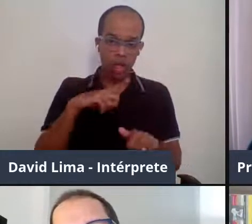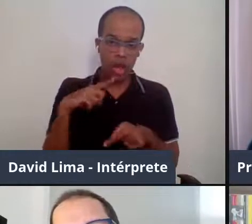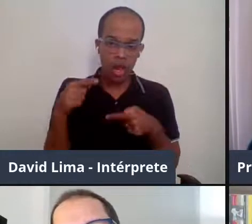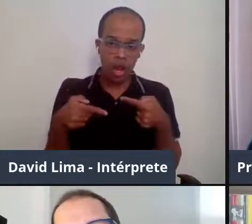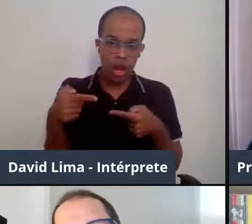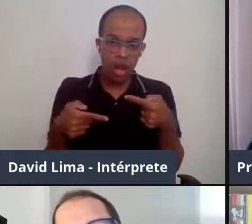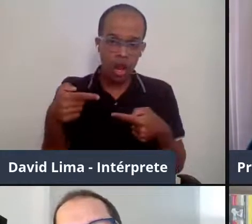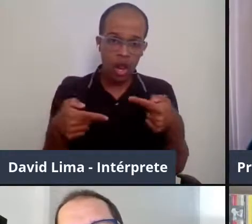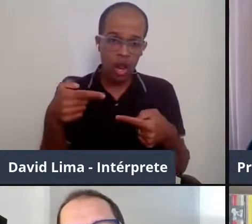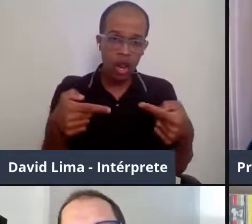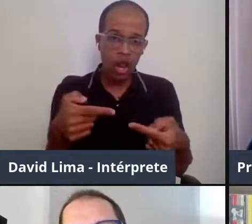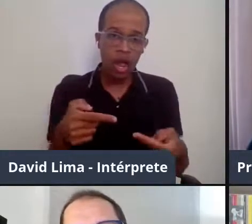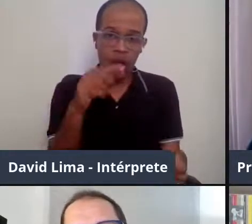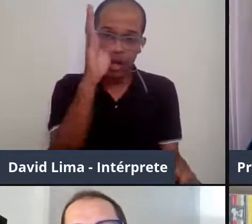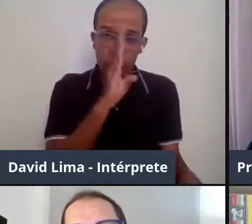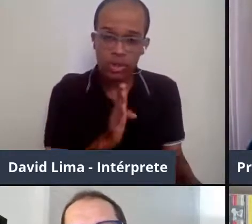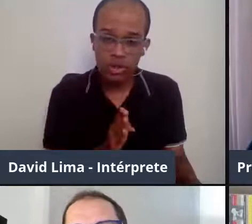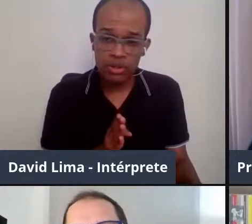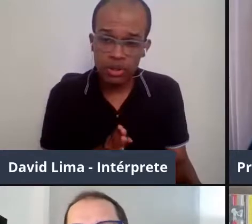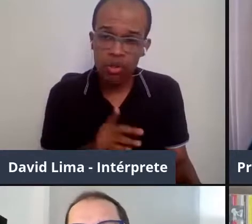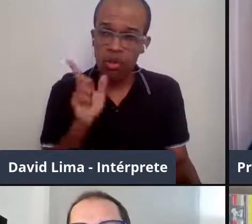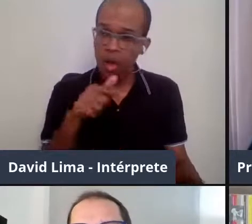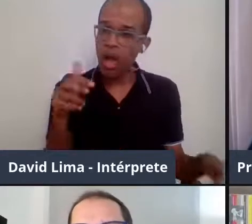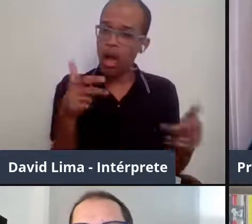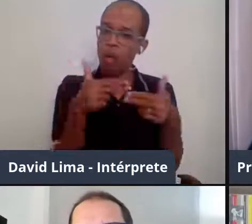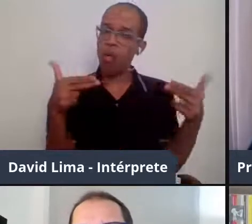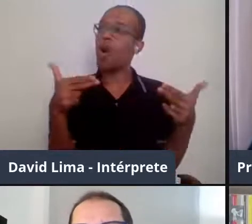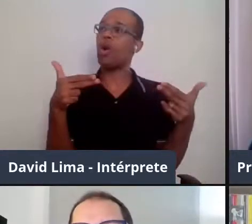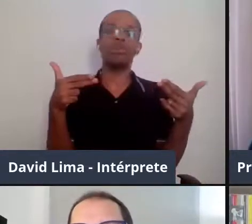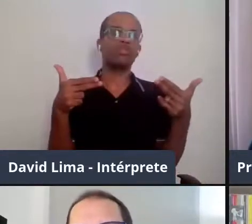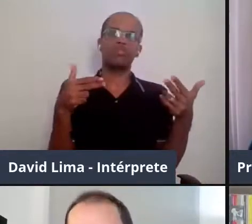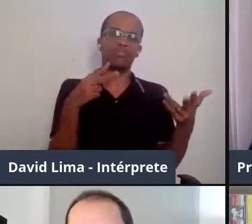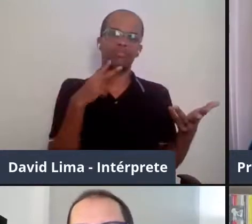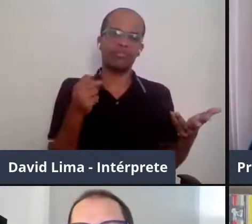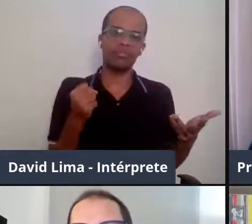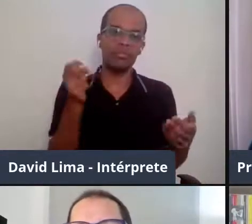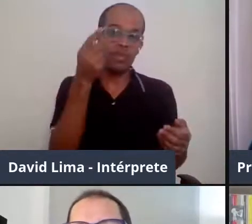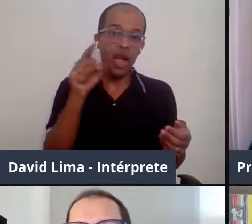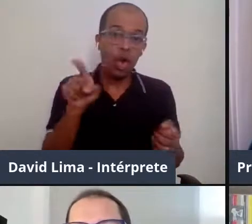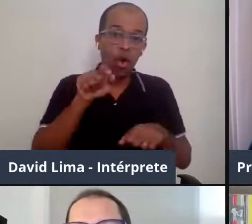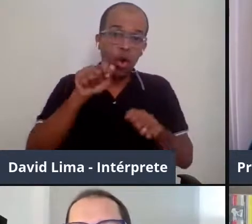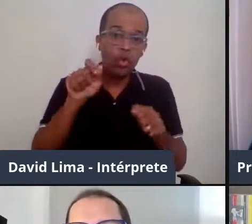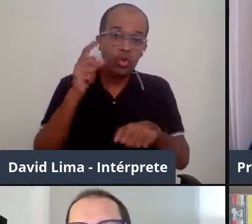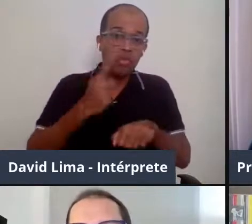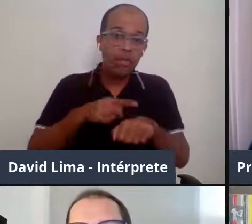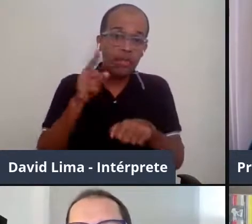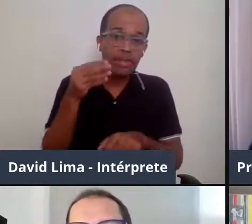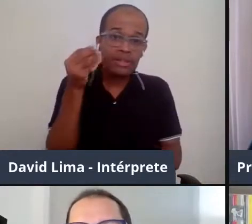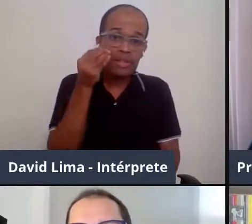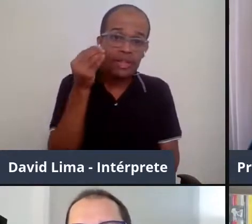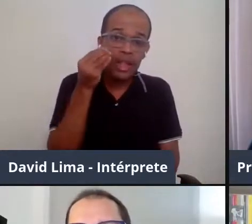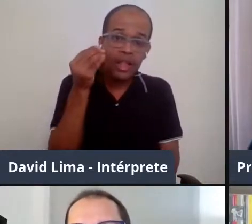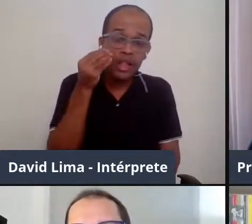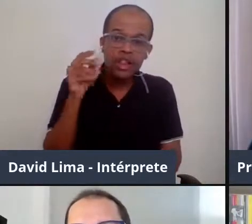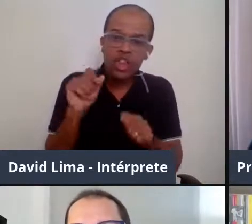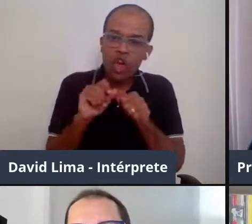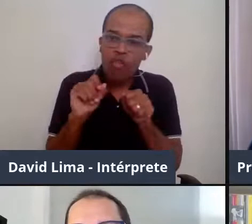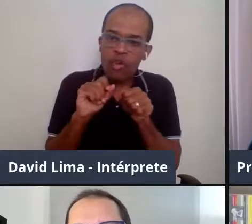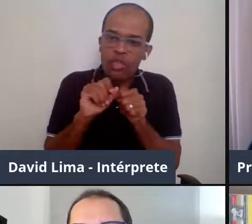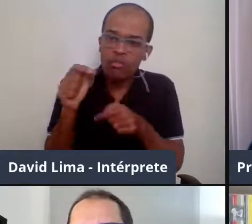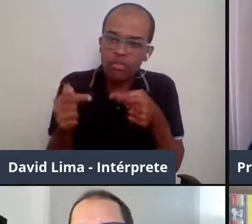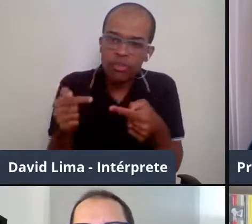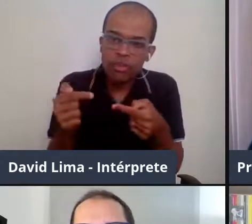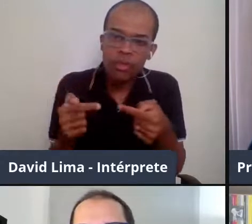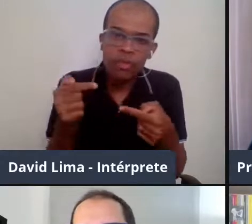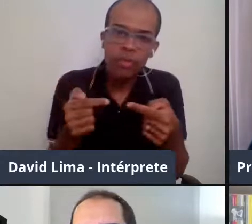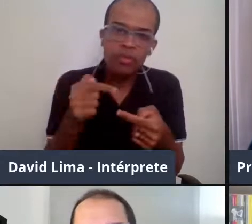no Brasil? É uma questão muito complexa. A última vez que se tentou ter uma política pública sobre a imigração no